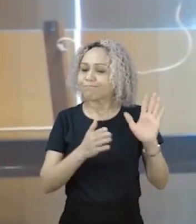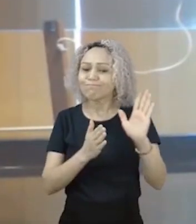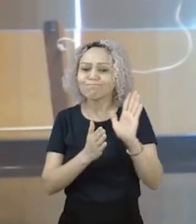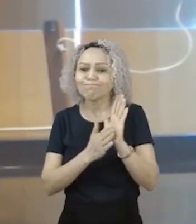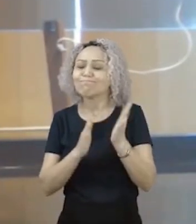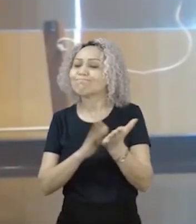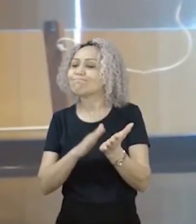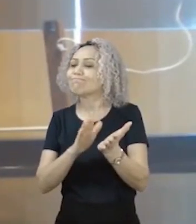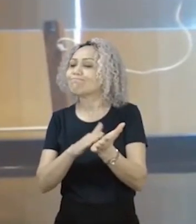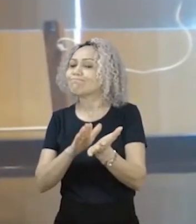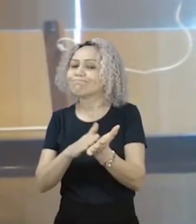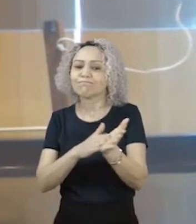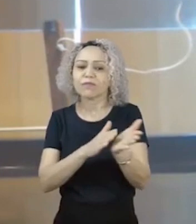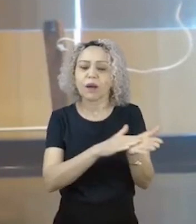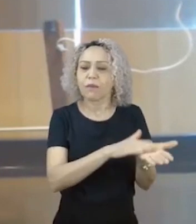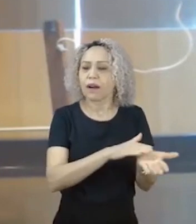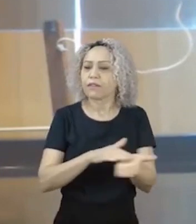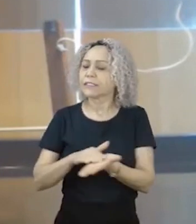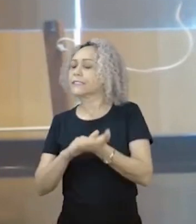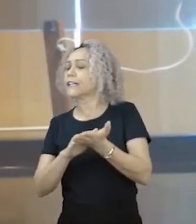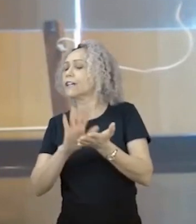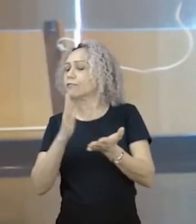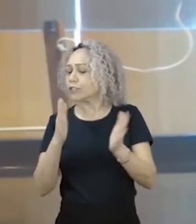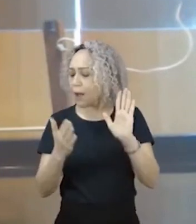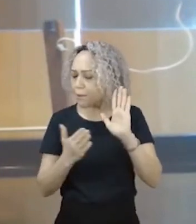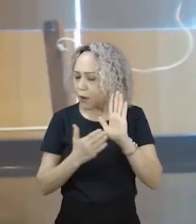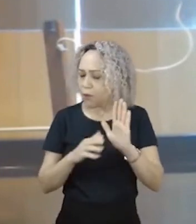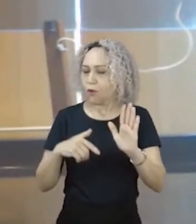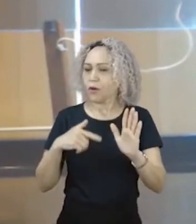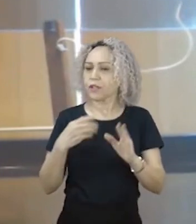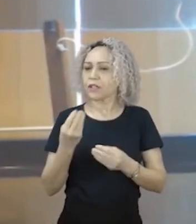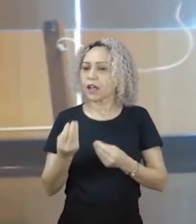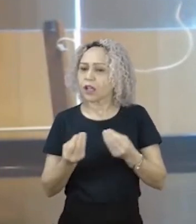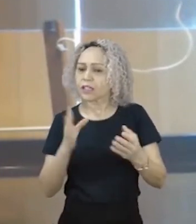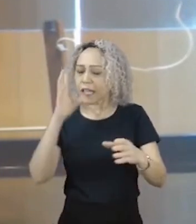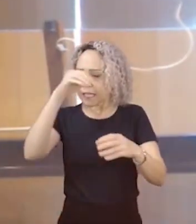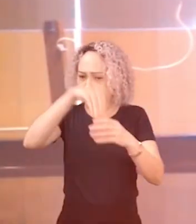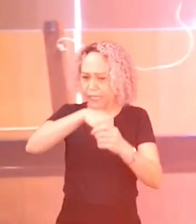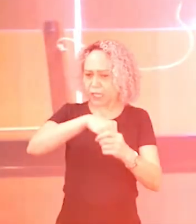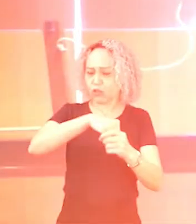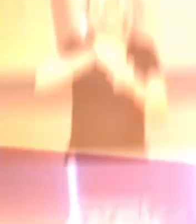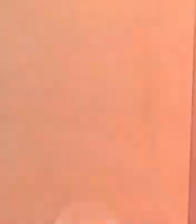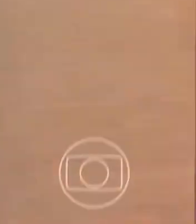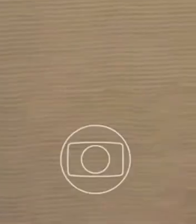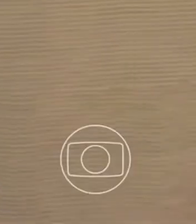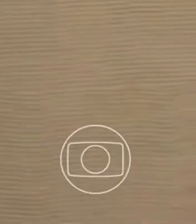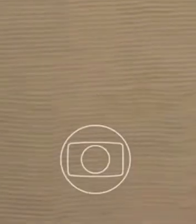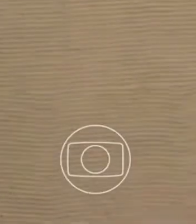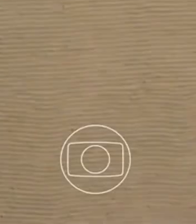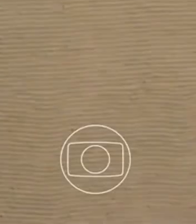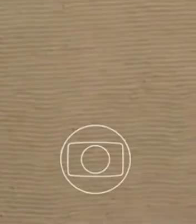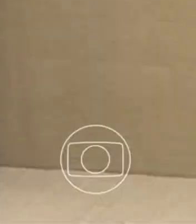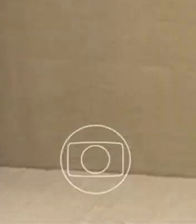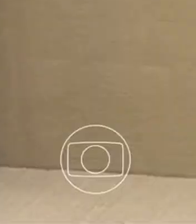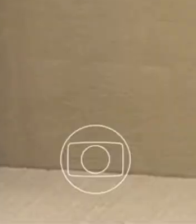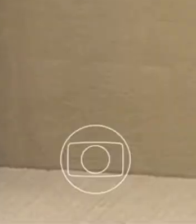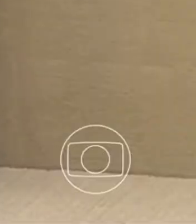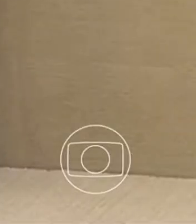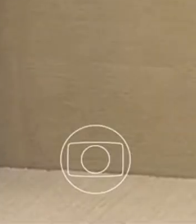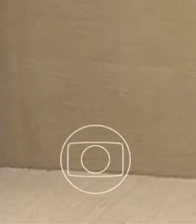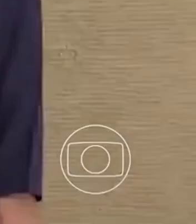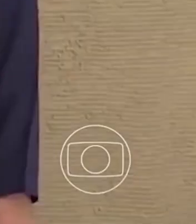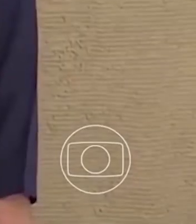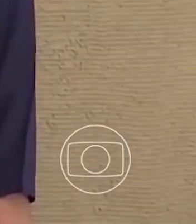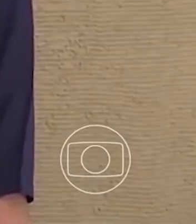no mesmo patamar do enfrentamento da desigualdade. Isso estava no programa de governo de forma central. O presidente Lula teve papel